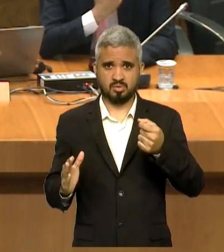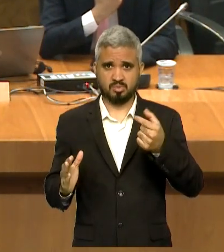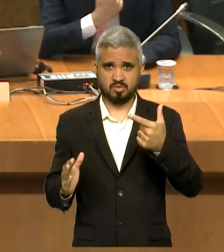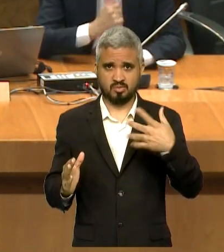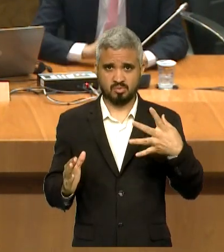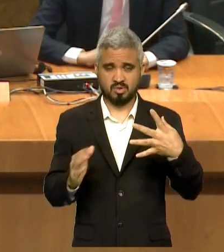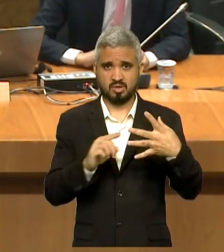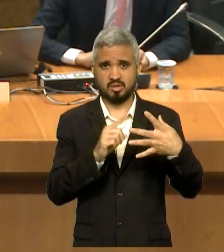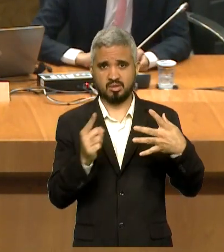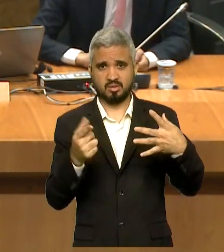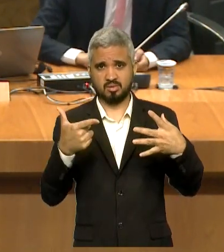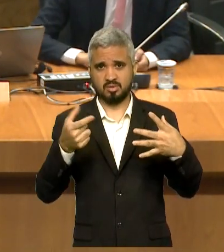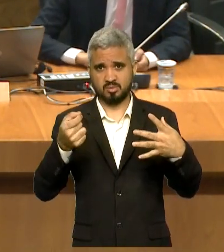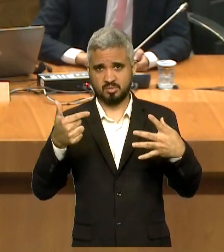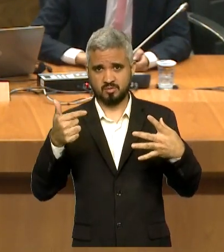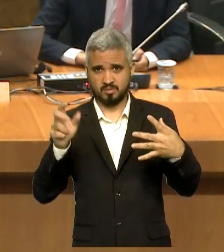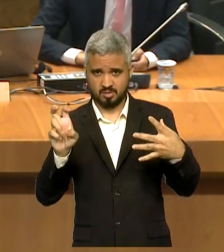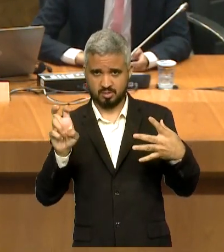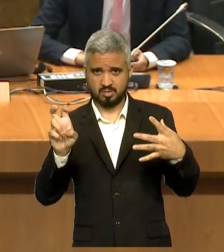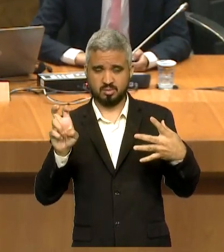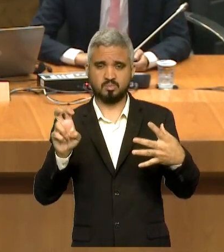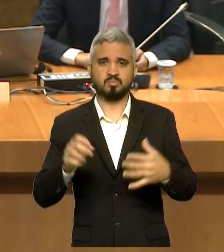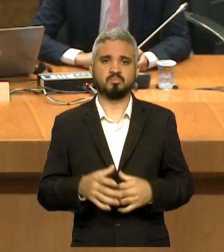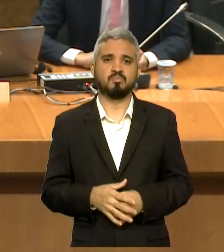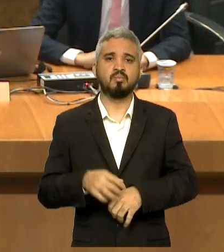2024-2025. Em discussão,